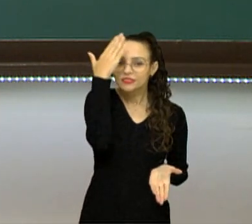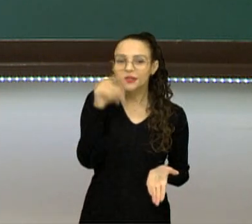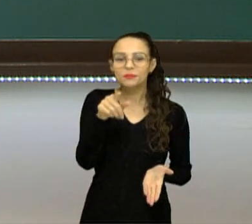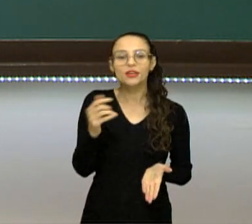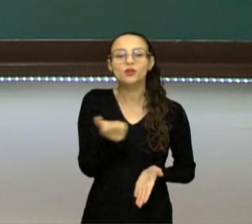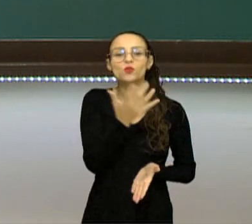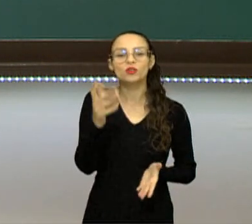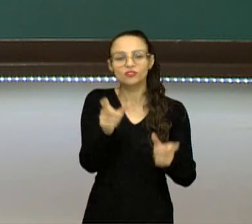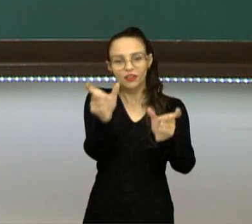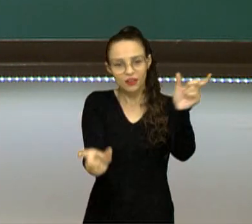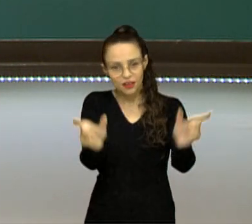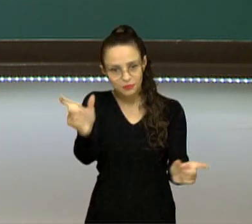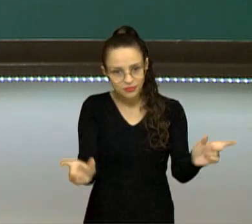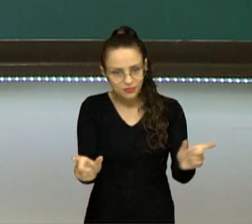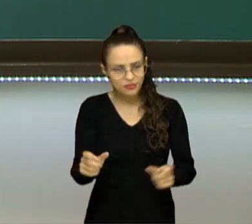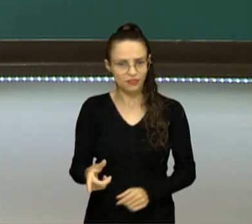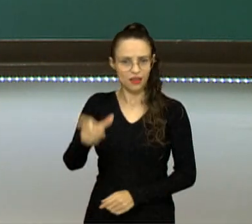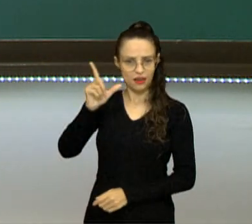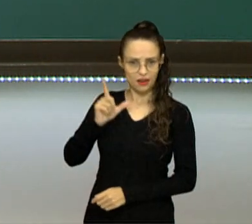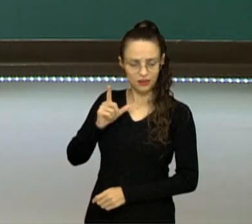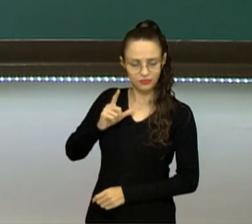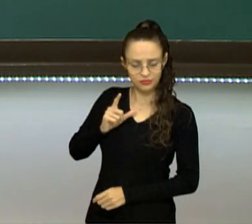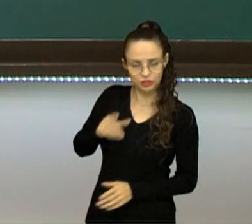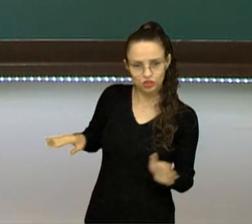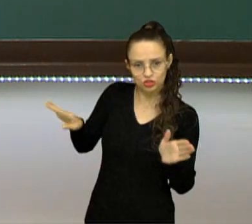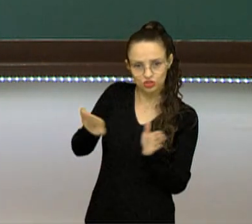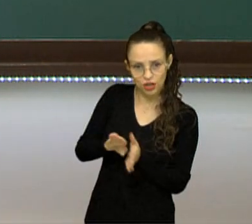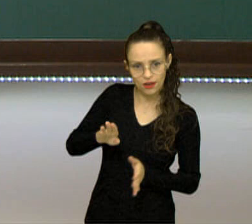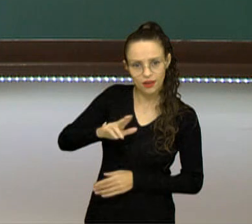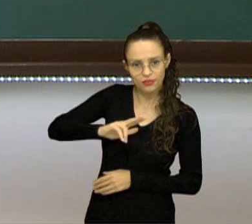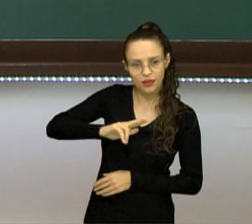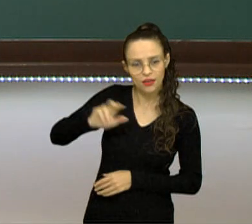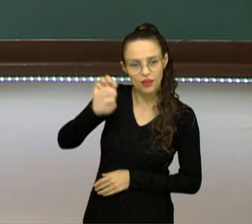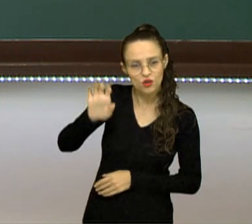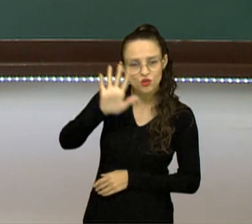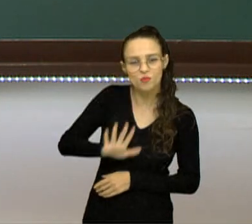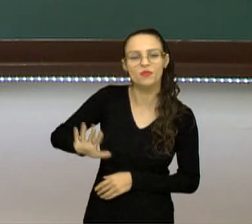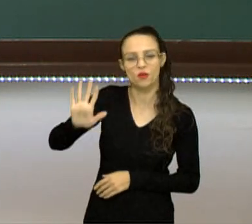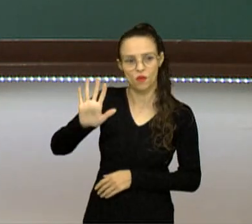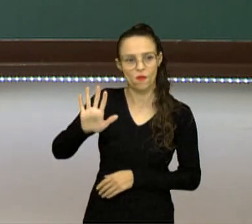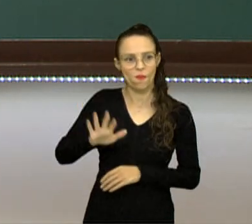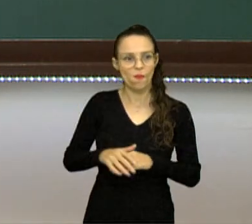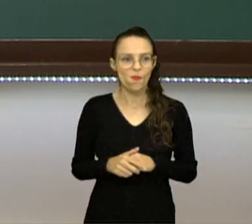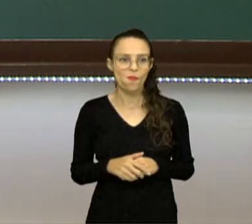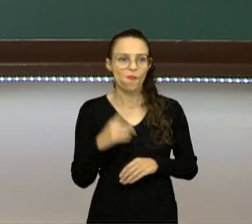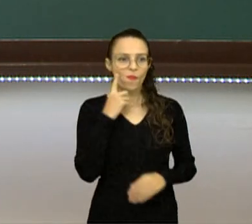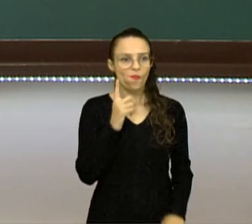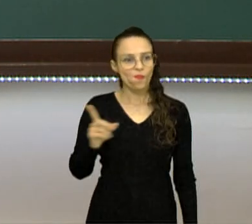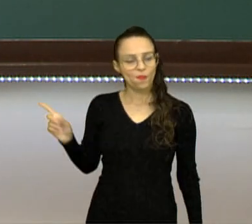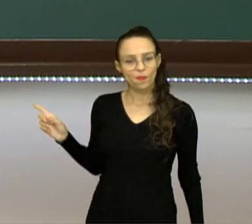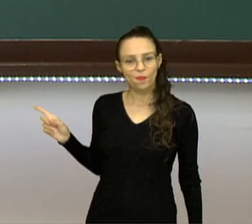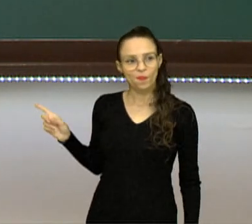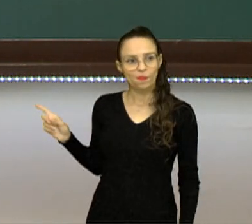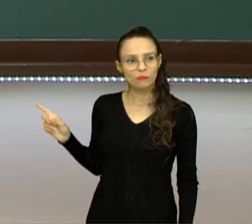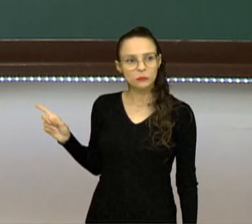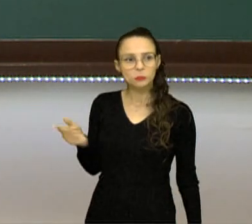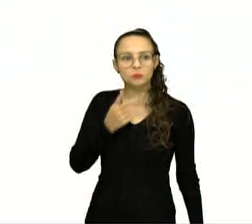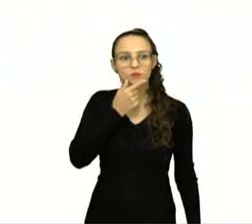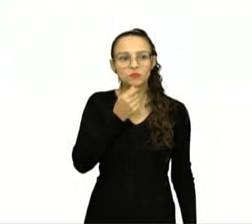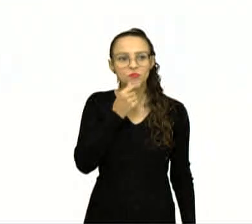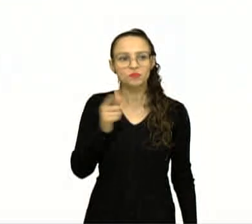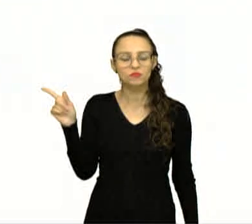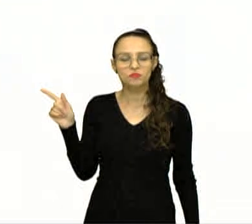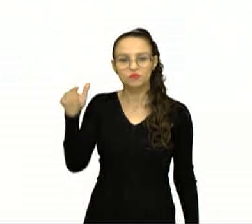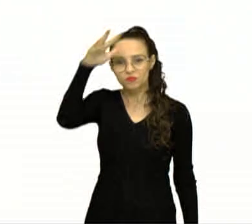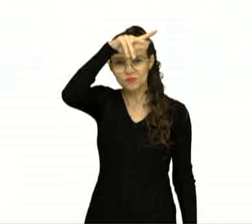quantidade de habitantes antes da chegada dos europeus? Índio da tribo Enauê, tocando instrumentos de sopro no Mato